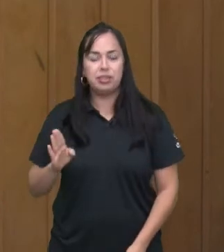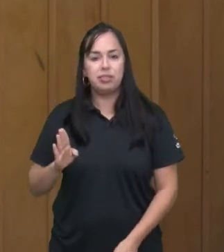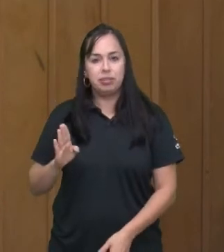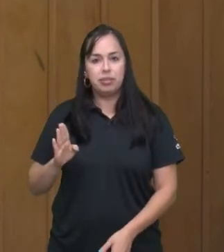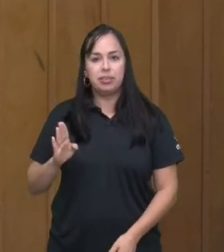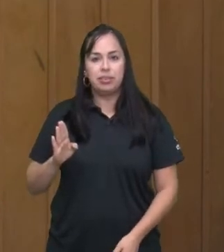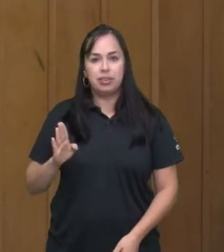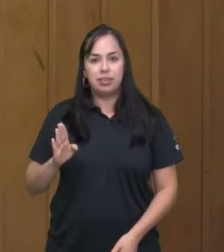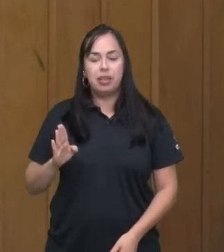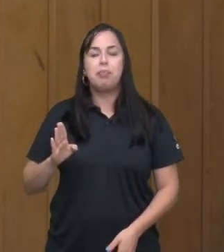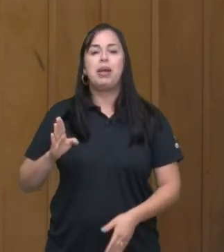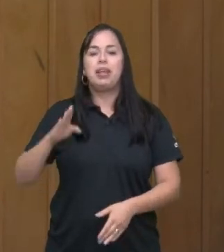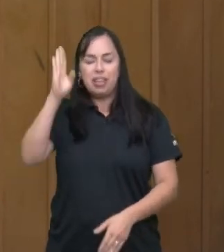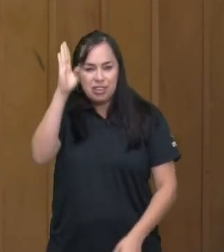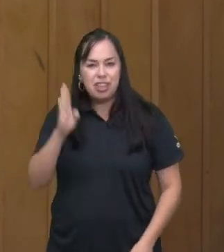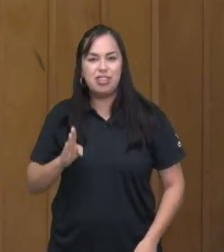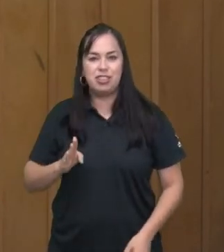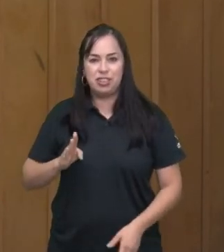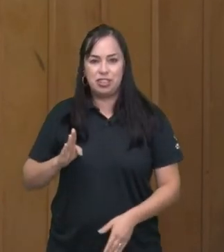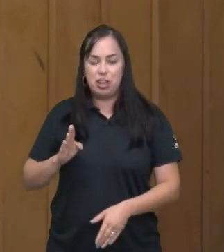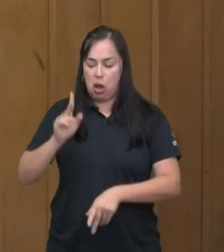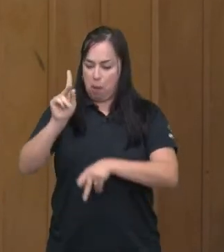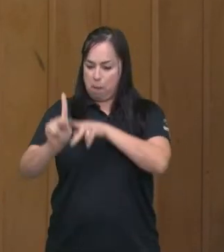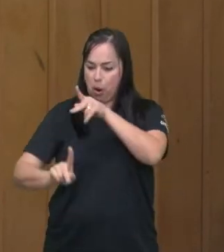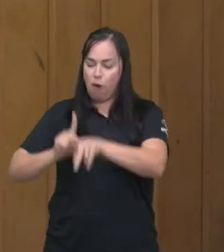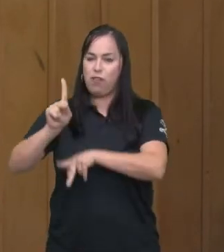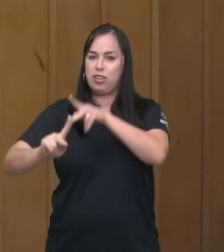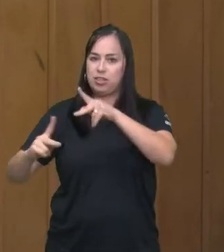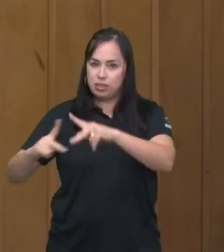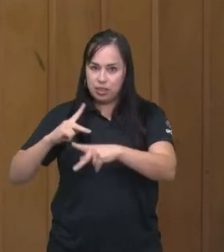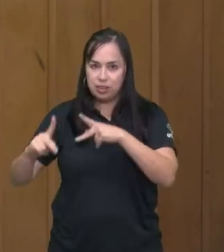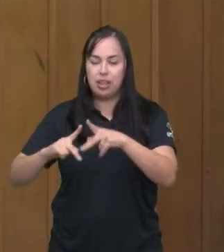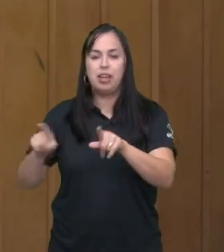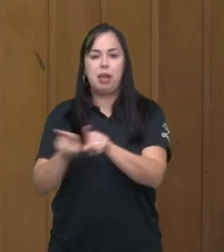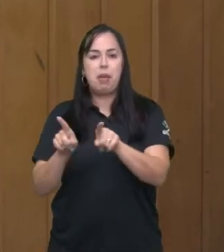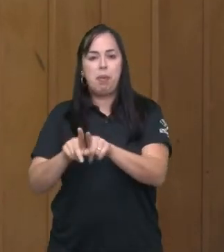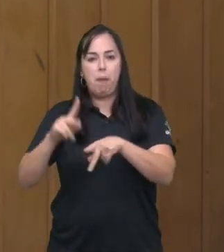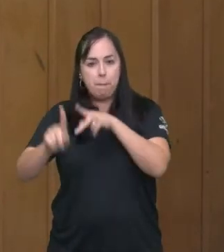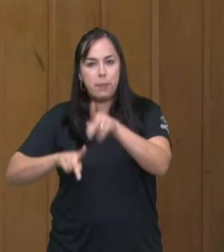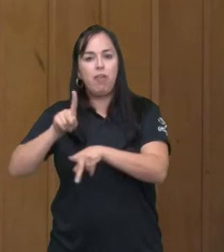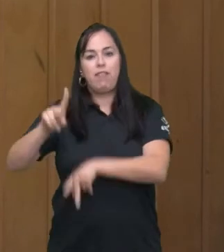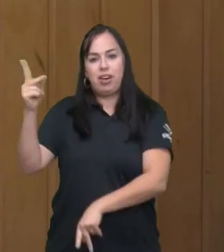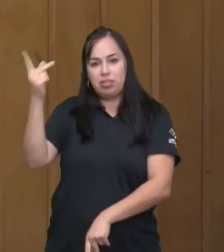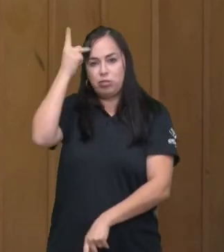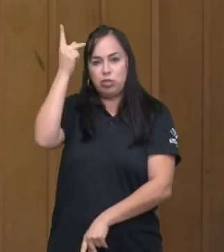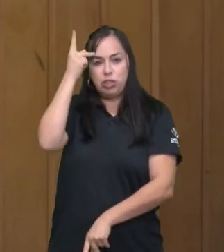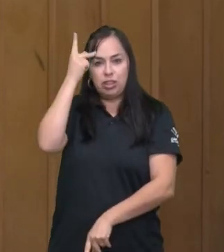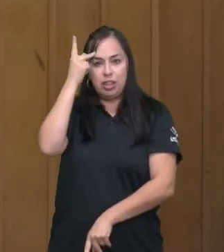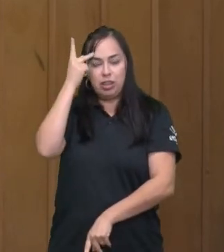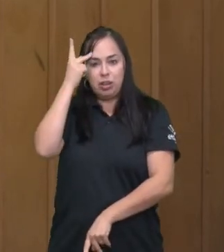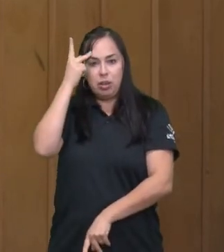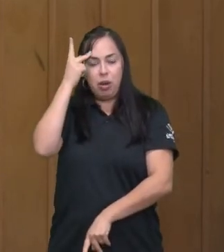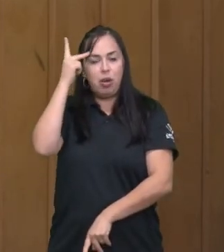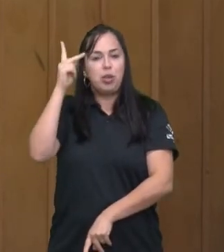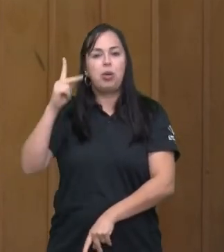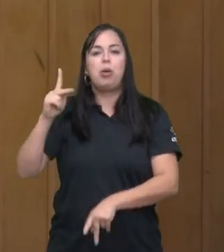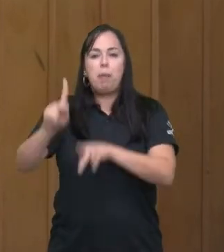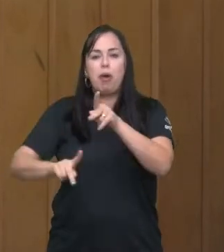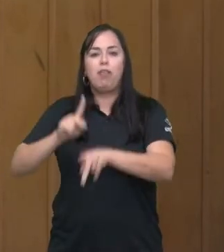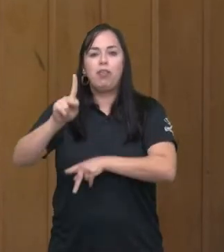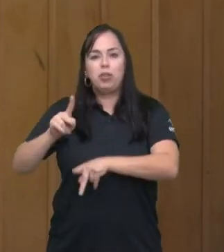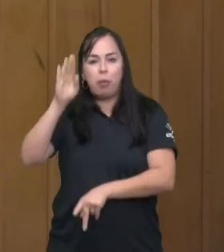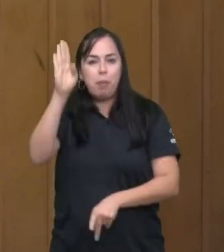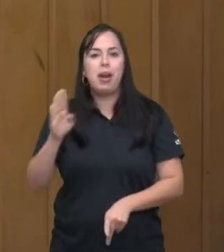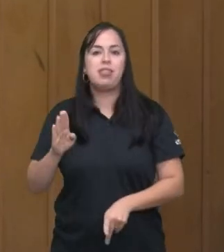realmente deixar o Brasil como o povo de São José, o povo de São Paulo, o povo brasileiro precisa. Mas aqui